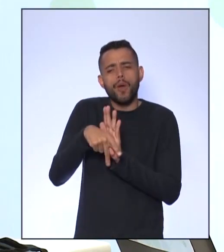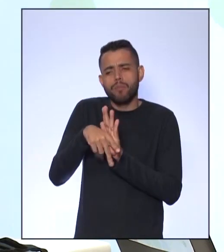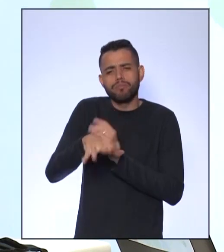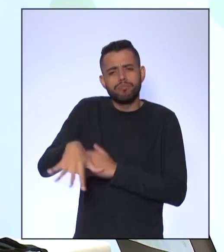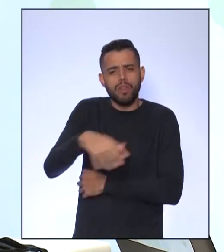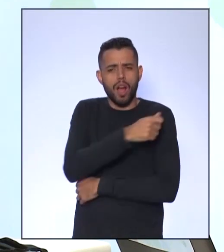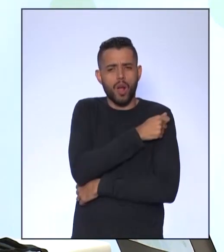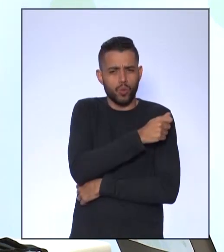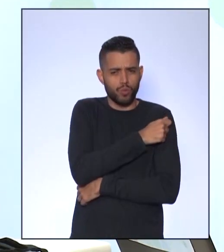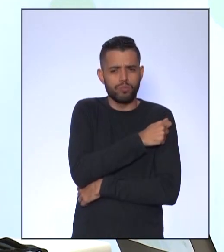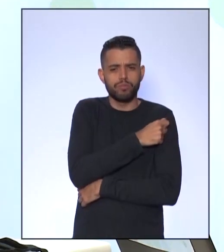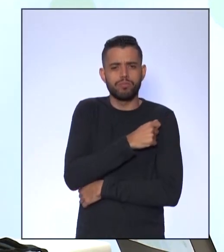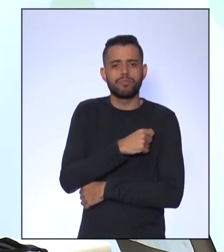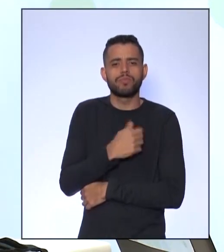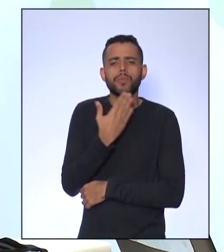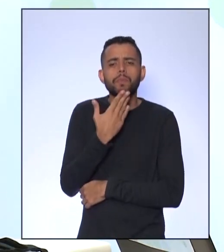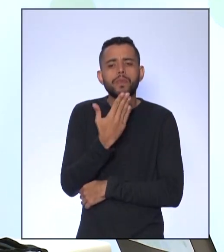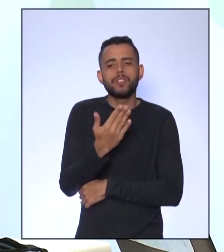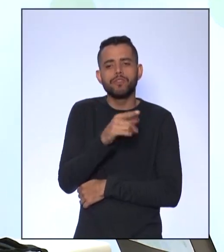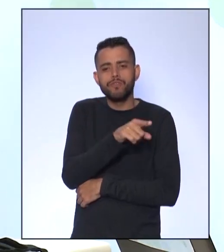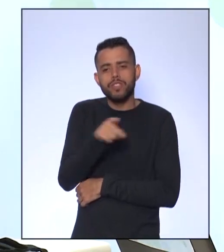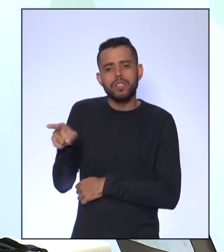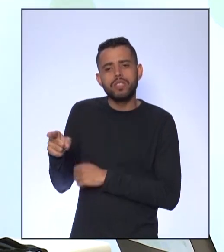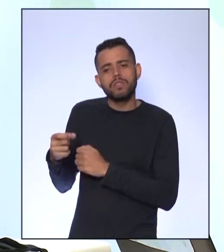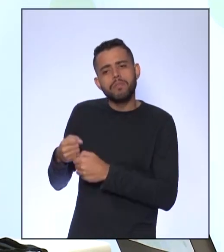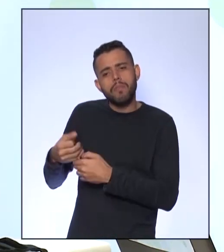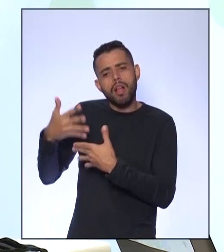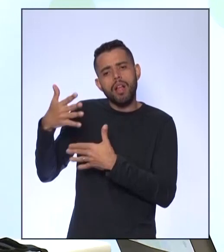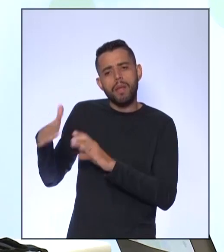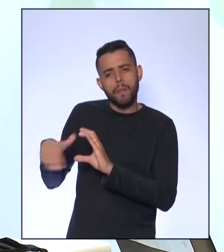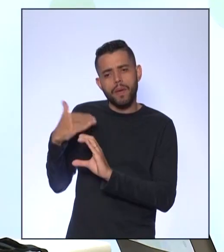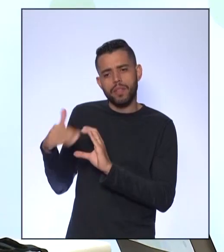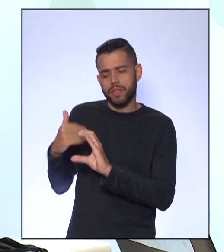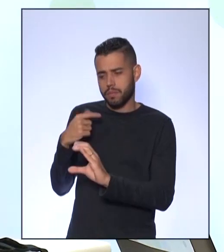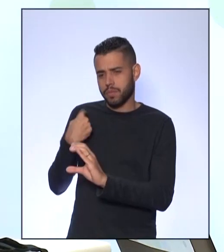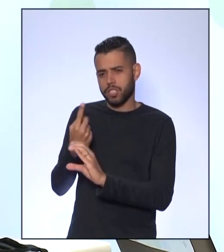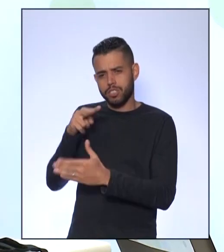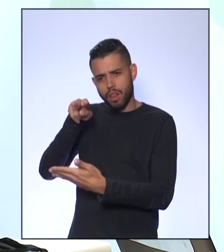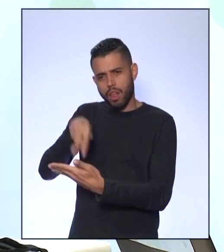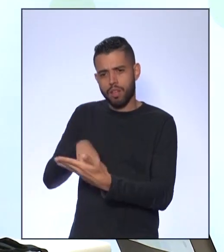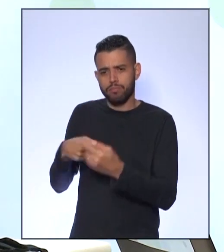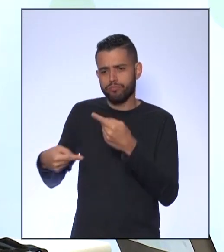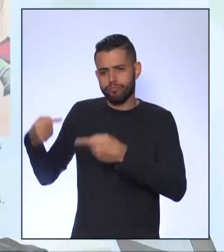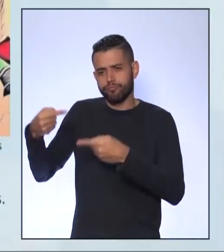se expressarem. Então, eu vou pedir para que eles coloquem no chat para que a gente possa fazer essas discussões.